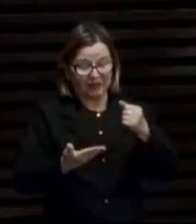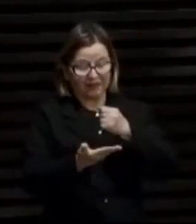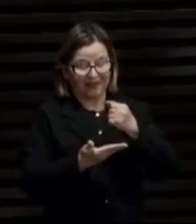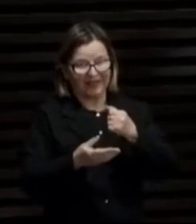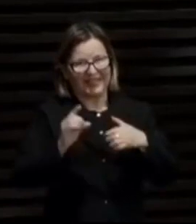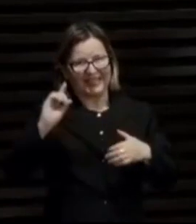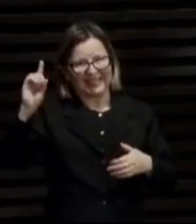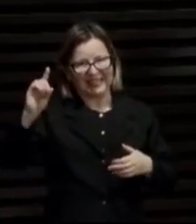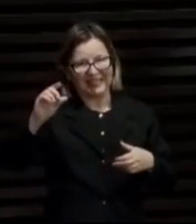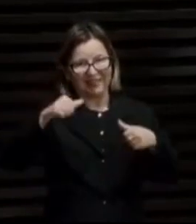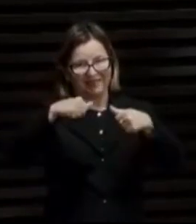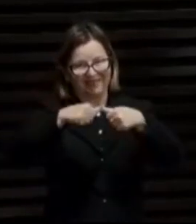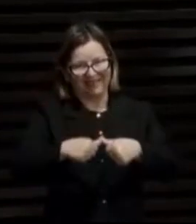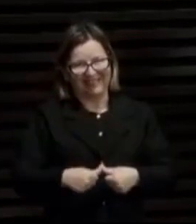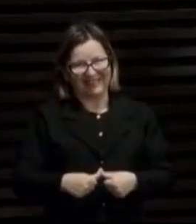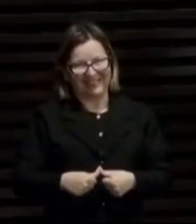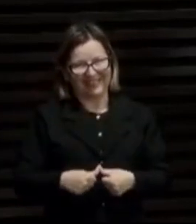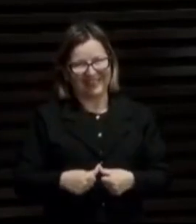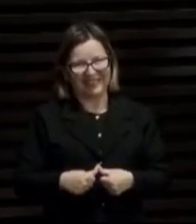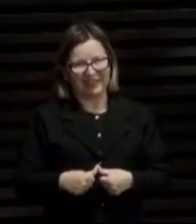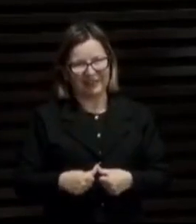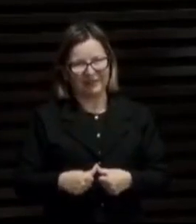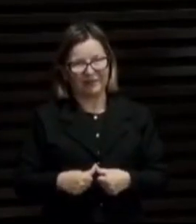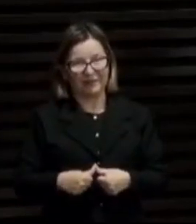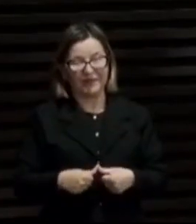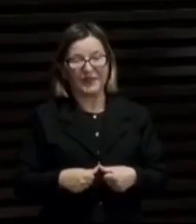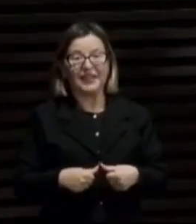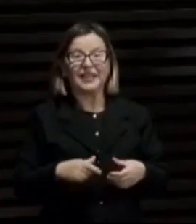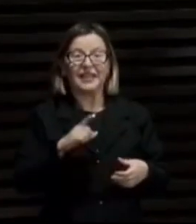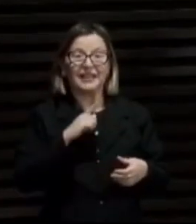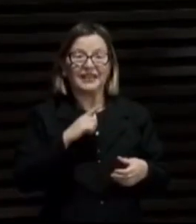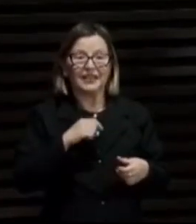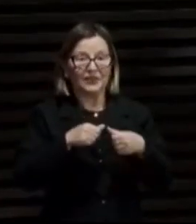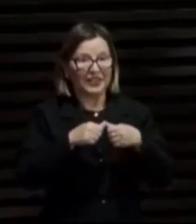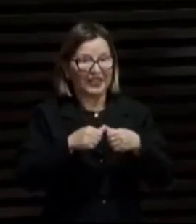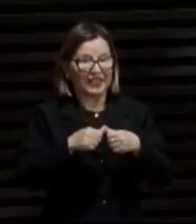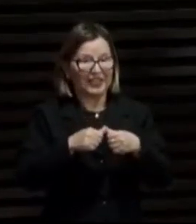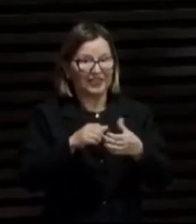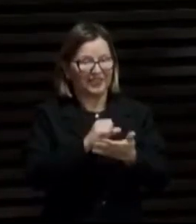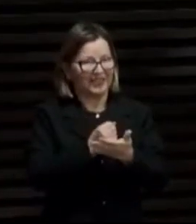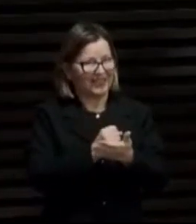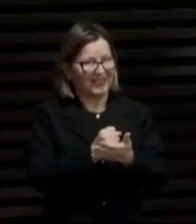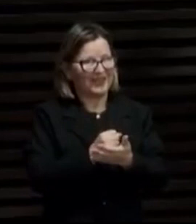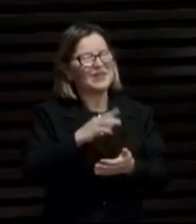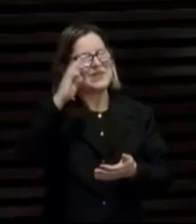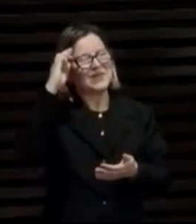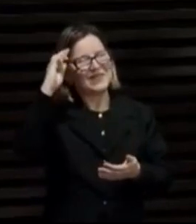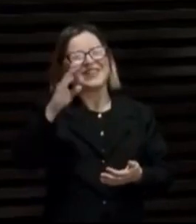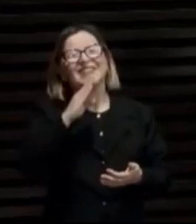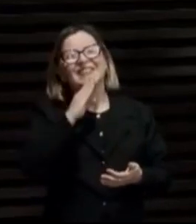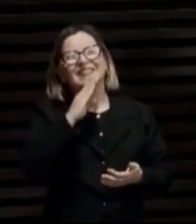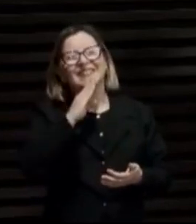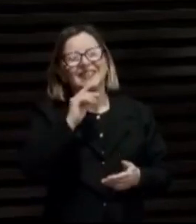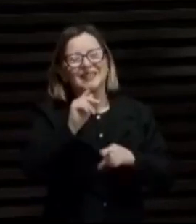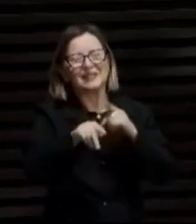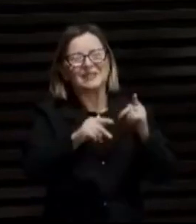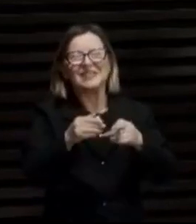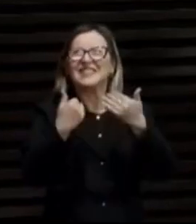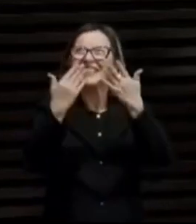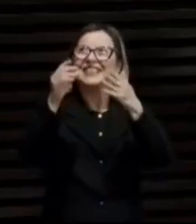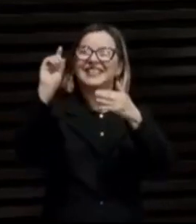Deus permanece. Tendo este selo, o Senhor conhece os que lhes pertencem. E